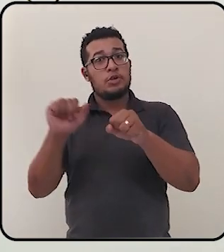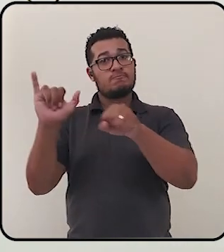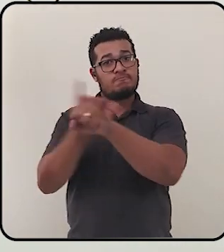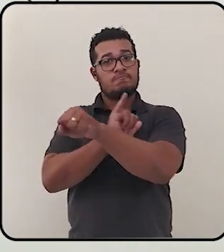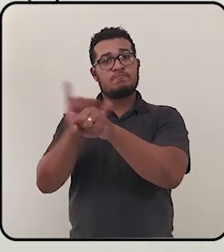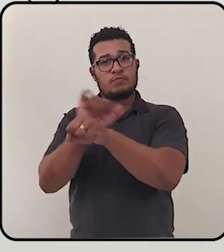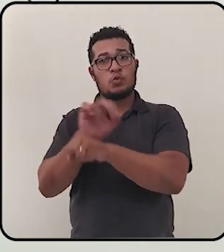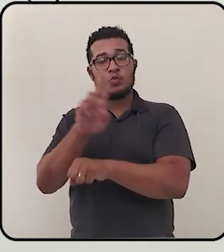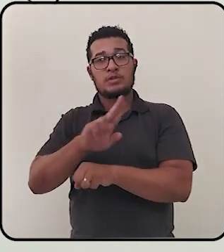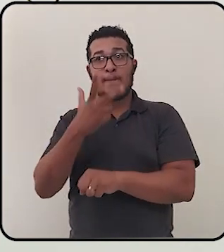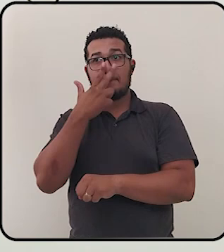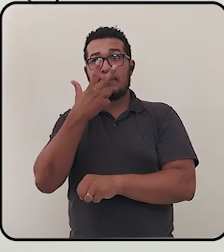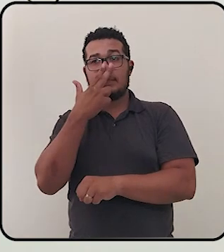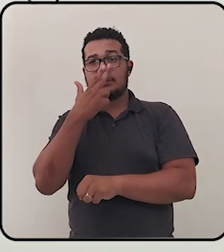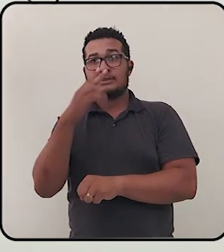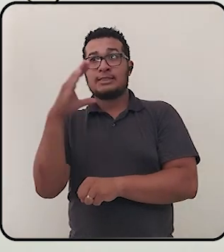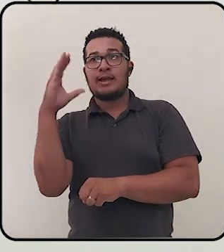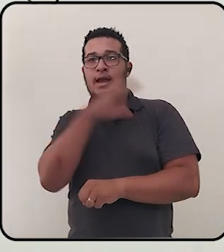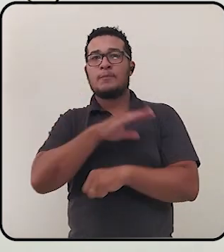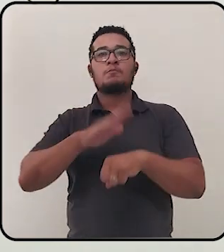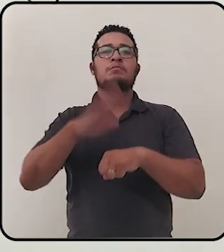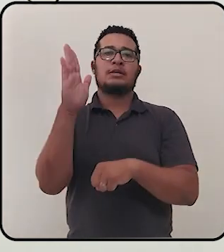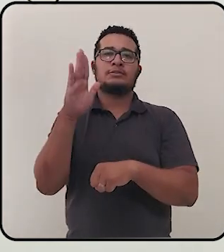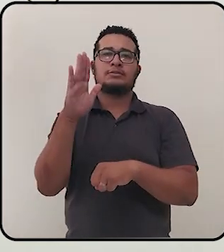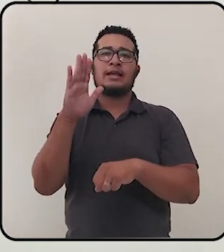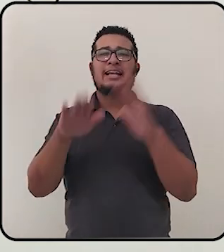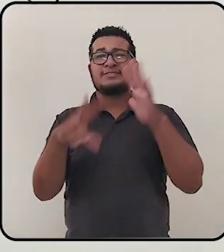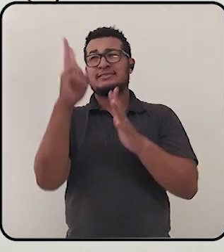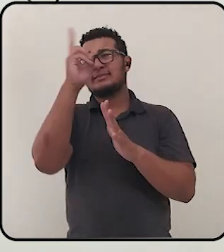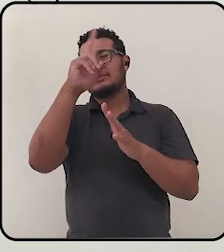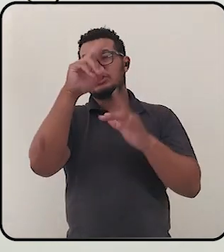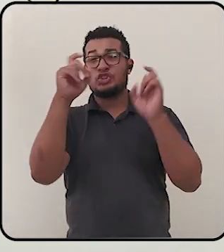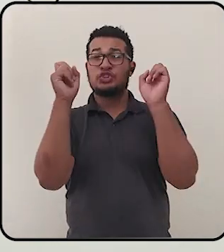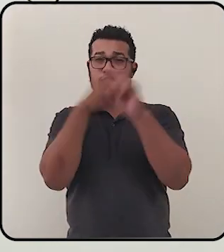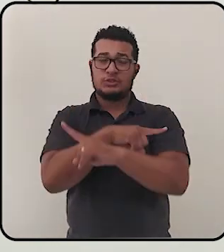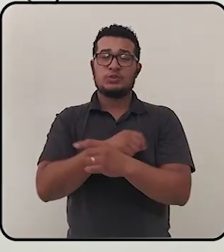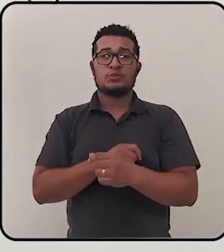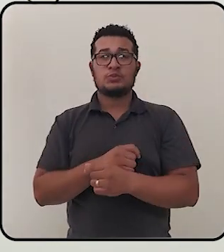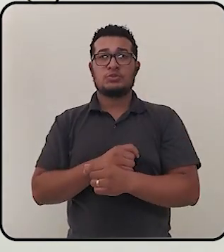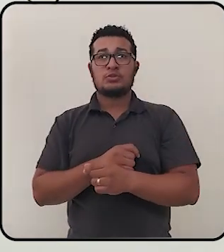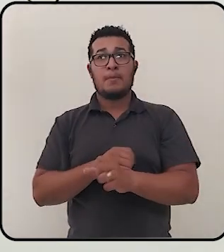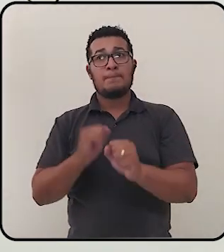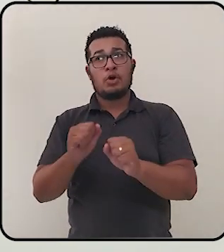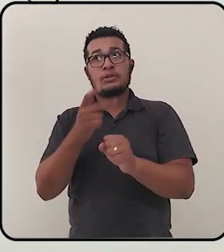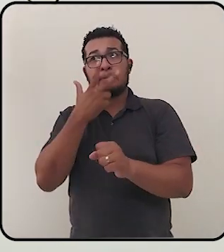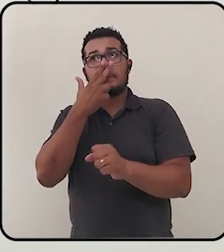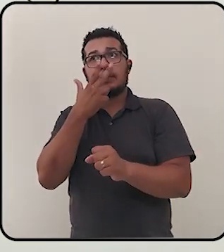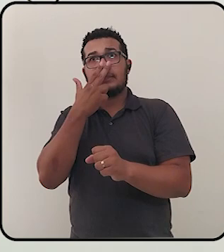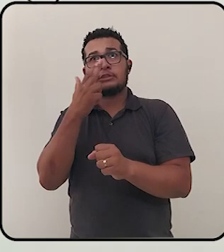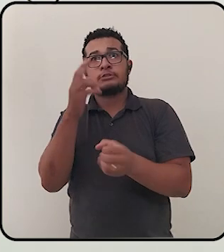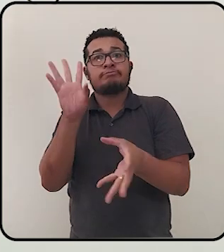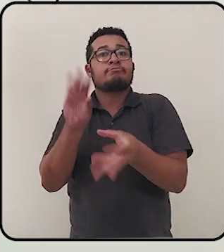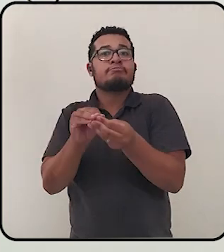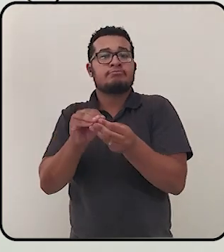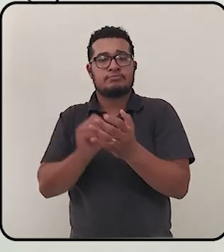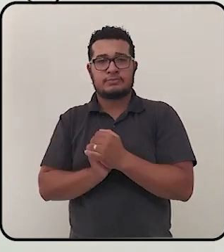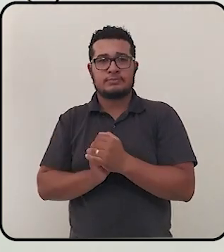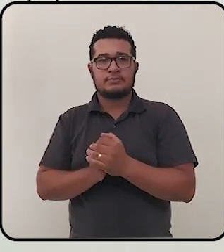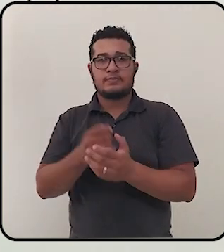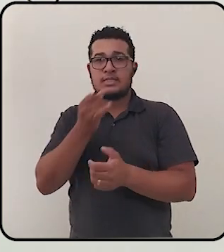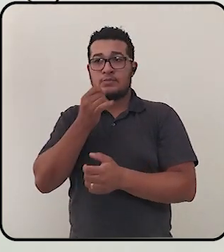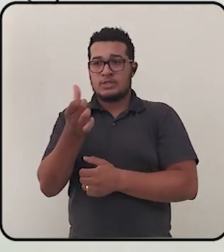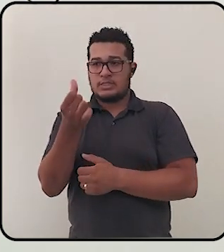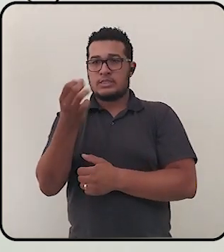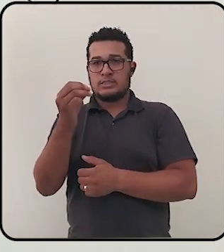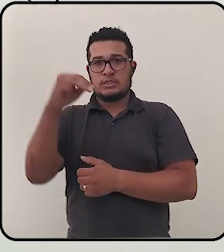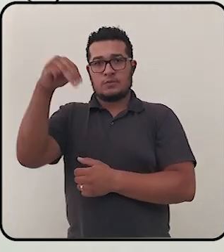outra situação que a gente pode também utilizar, que é mais rápida, porém talvez mais difícil para lembrar,